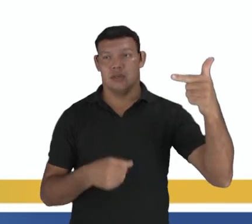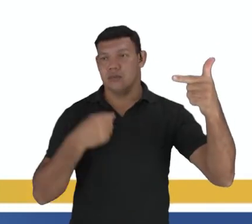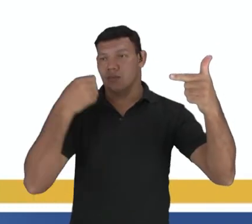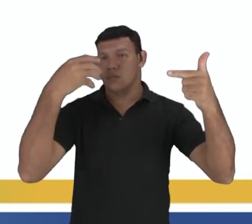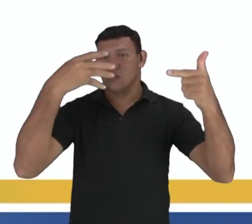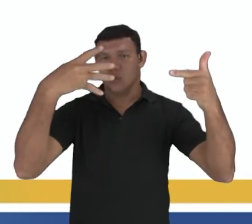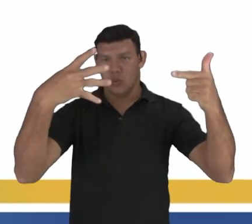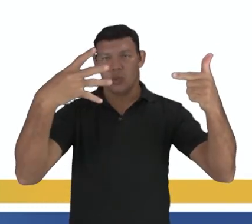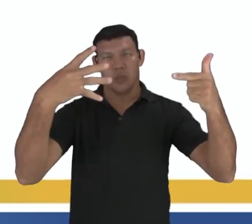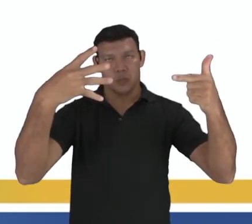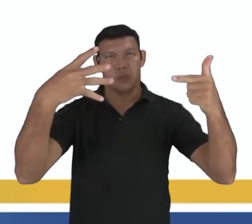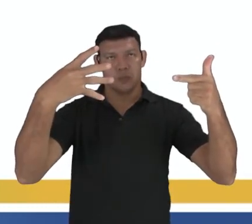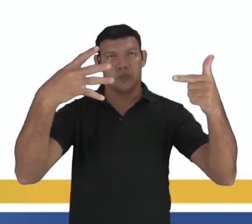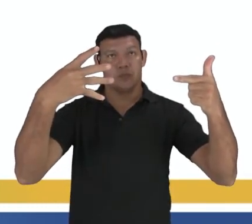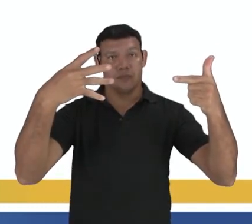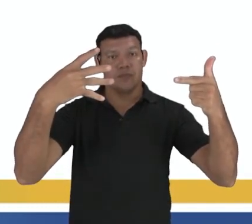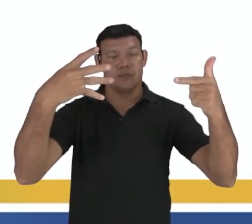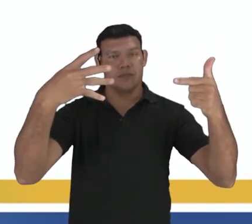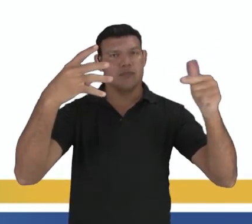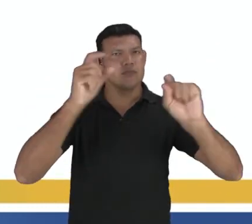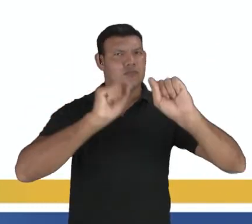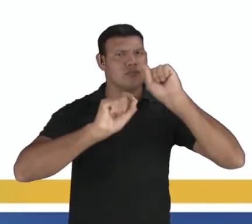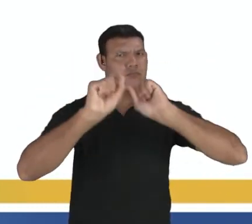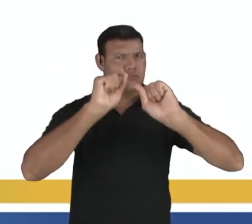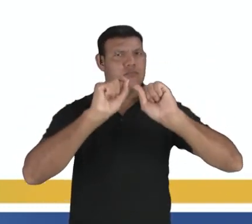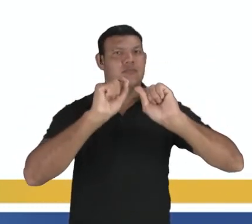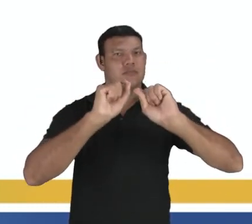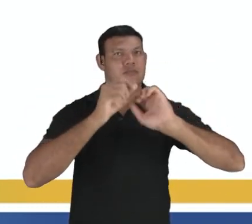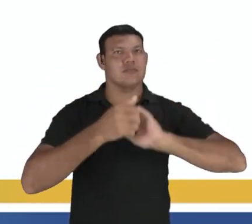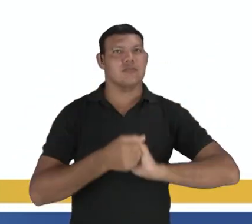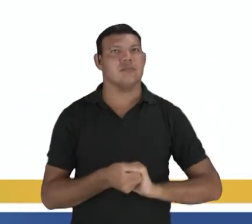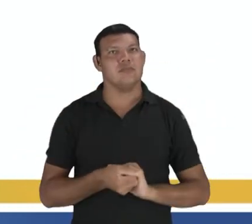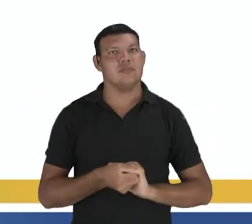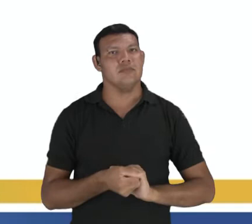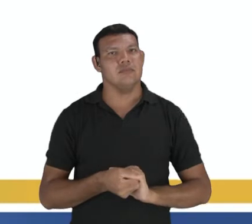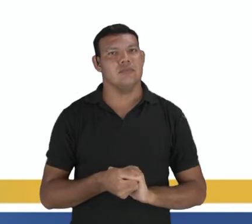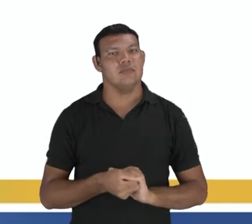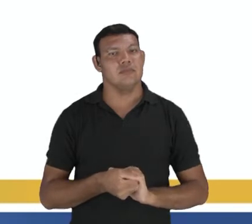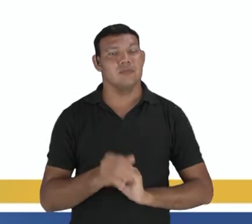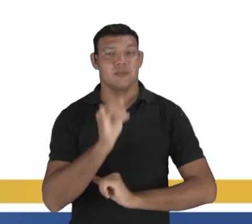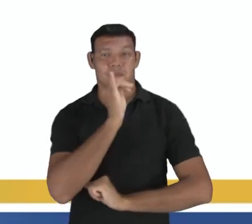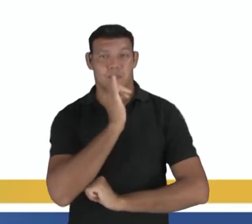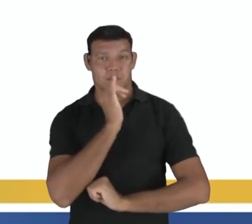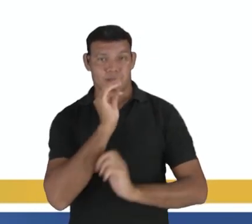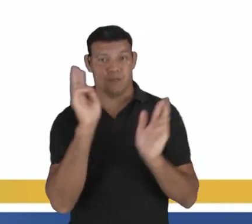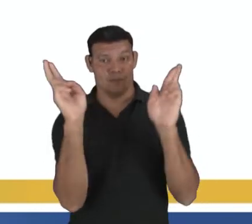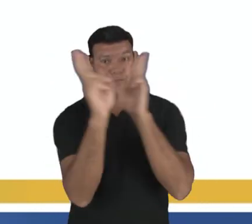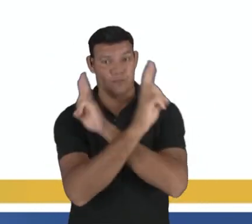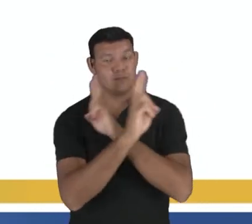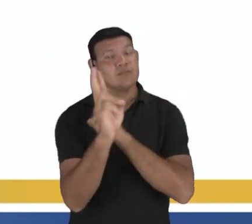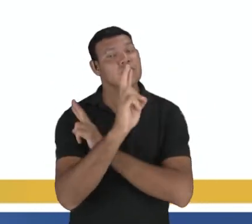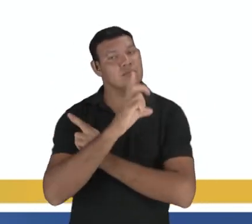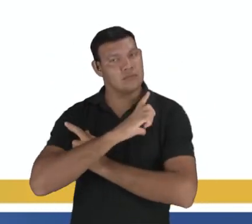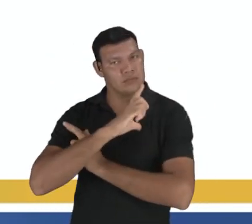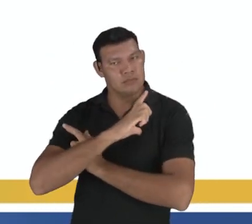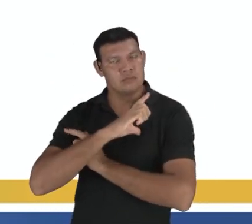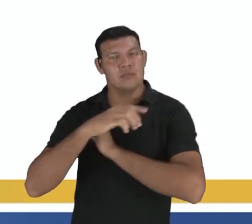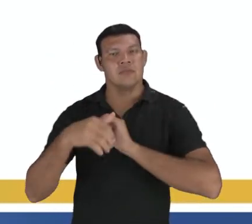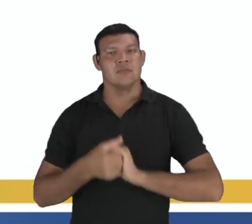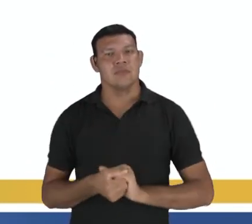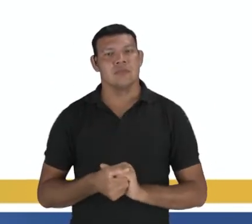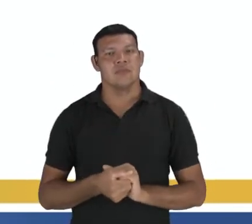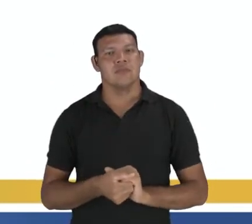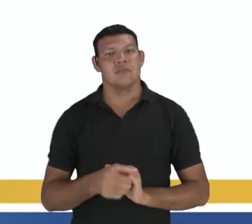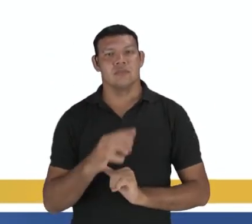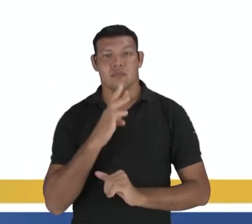2 e 4. Então nós temos aí que, por exemplo, a relação que há entre elas é